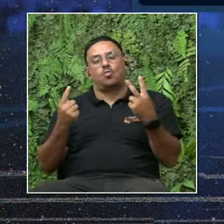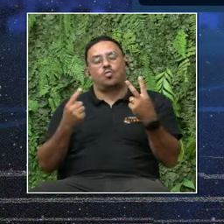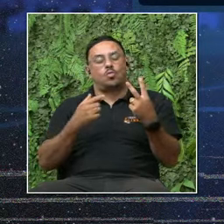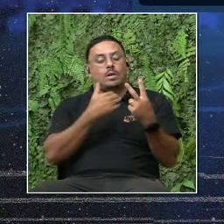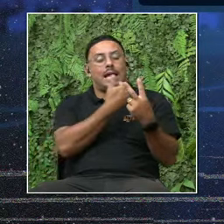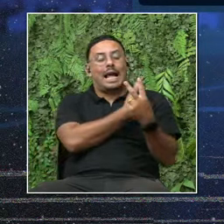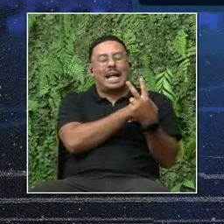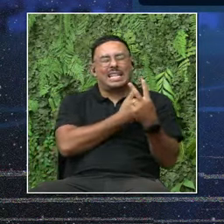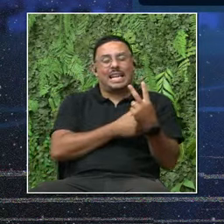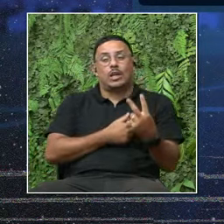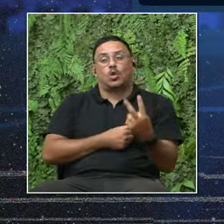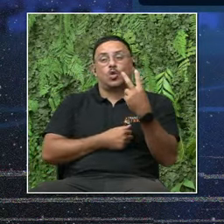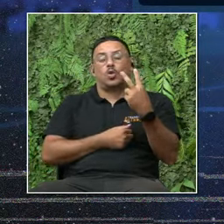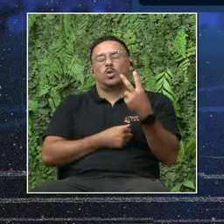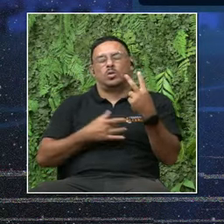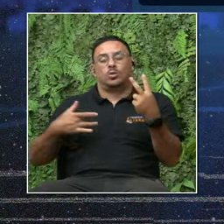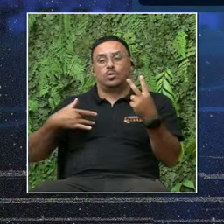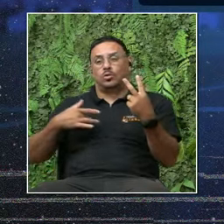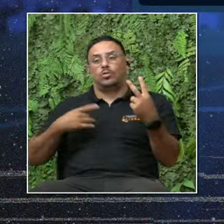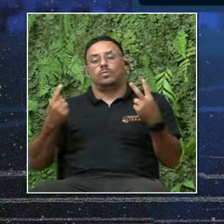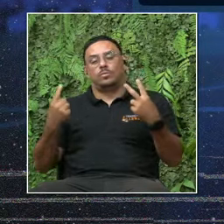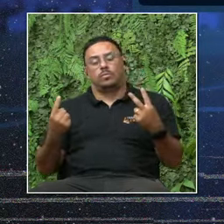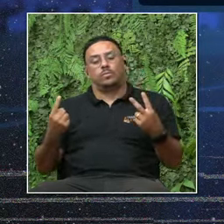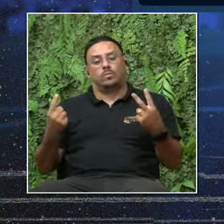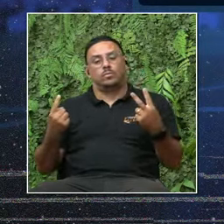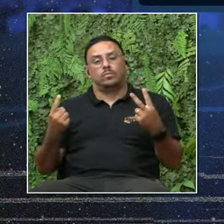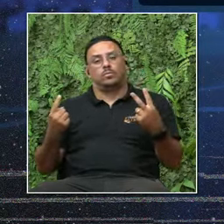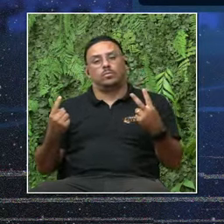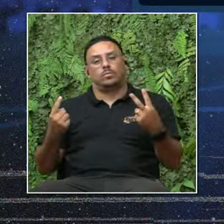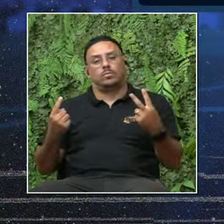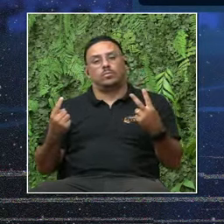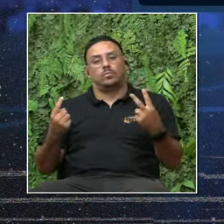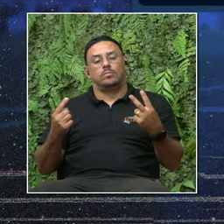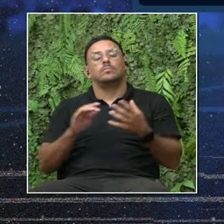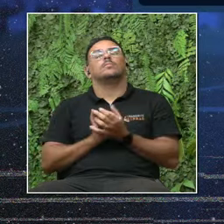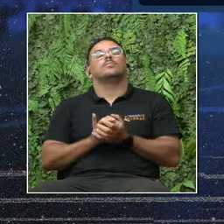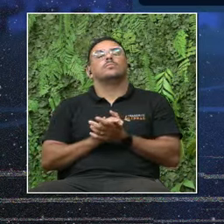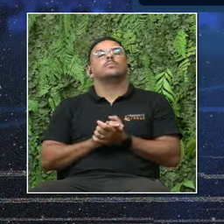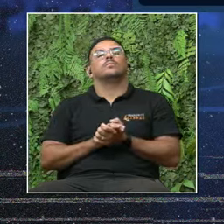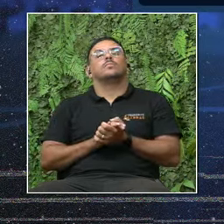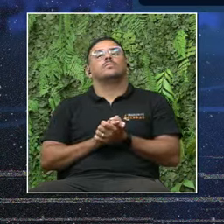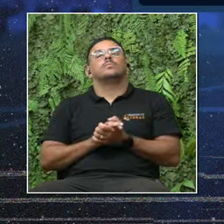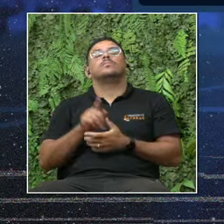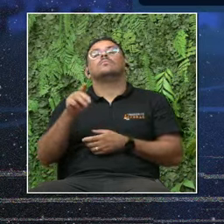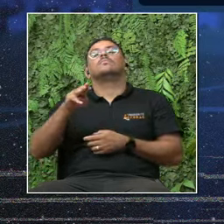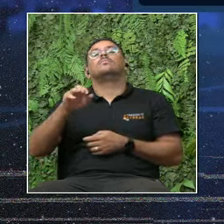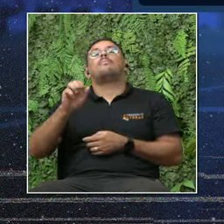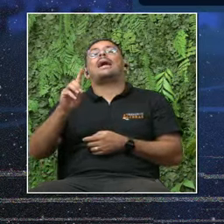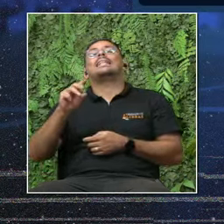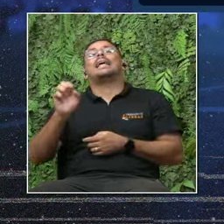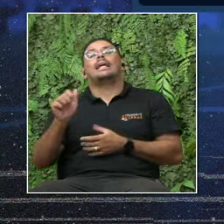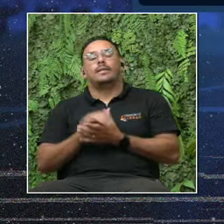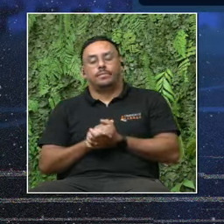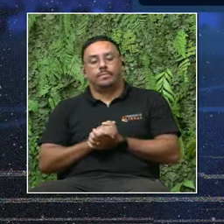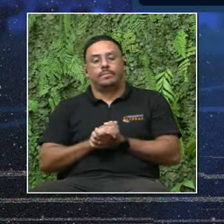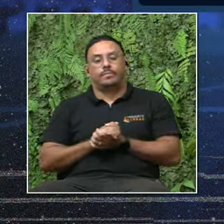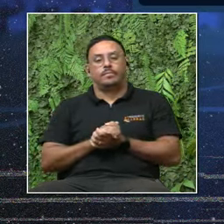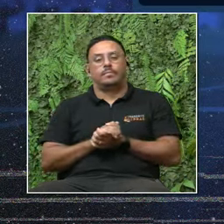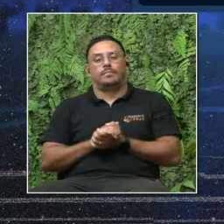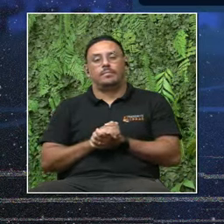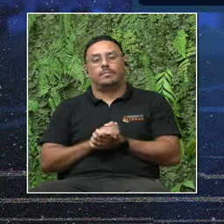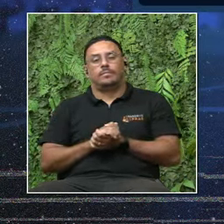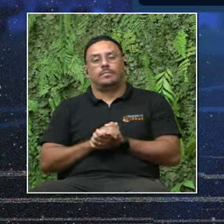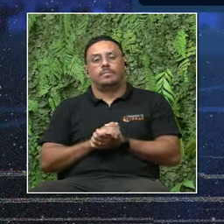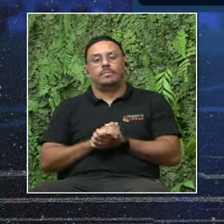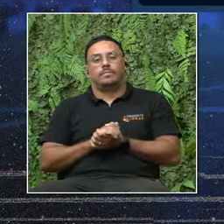então o Igor tá bem covarde hoje hein 1 a do 1 a do para você madeira